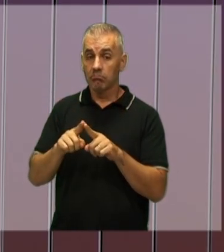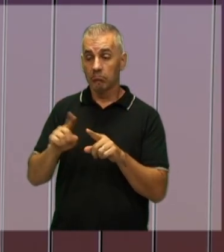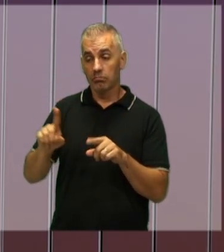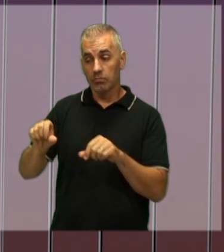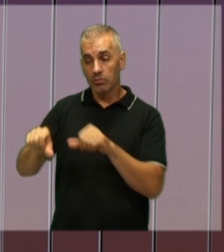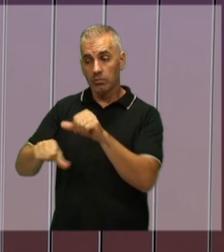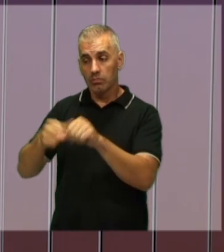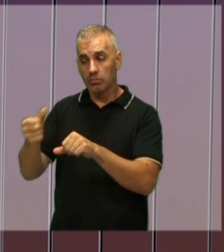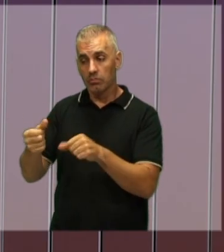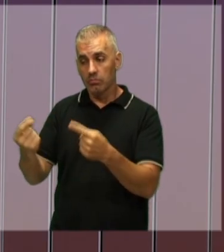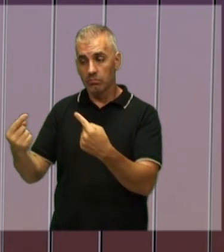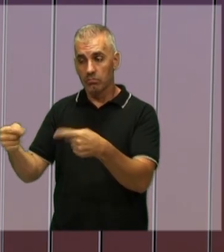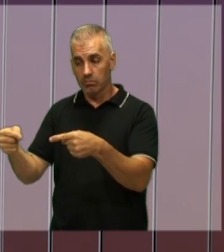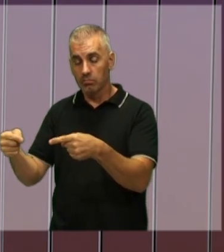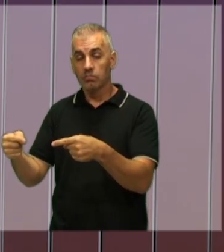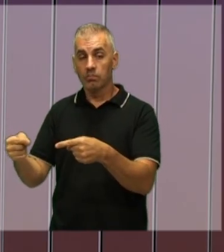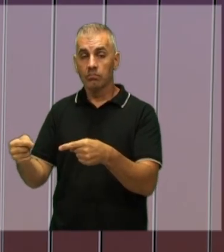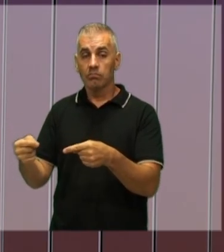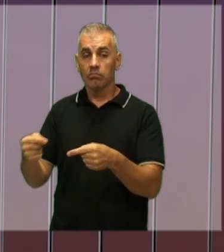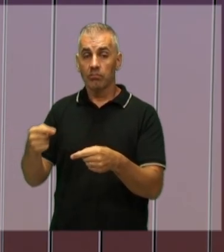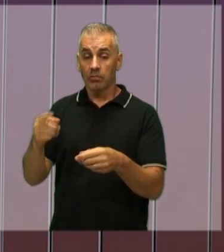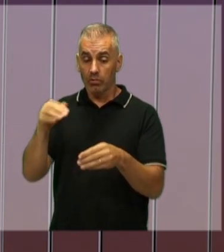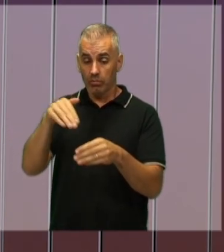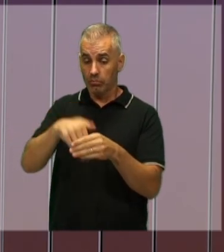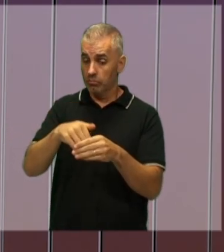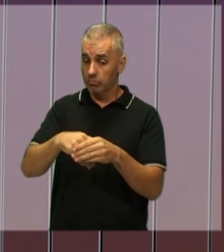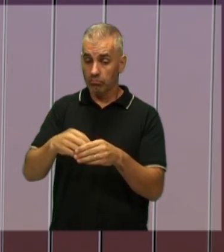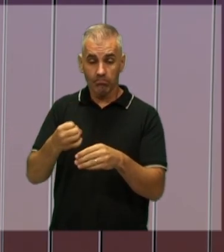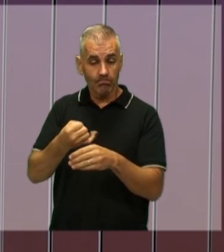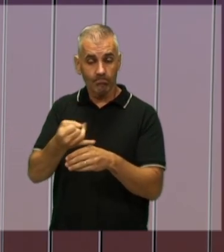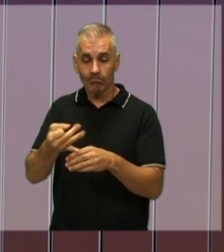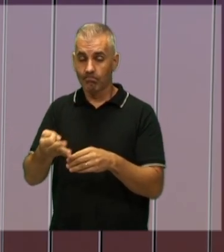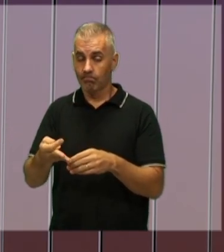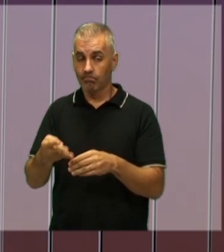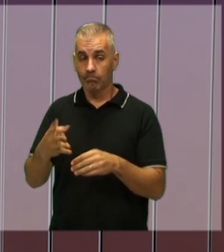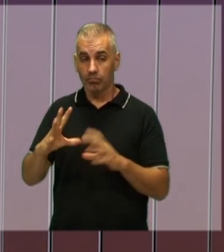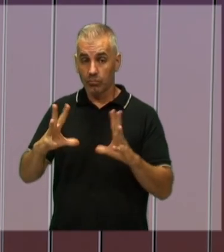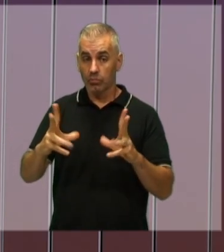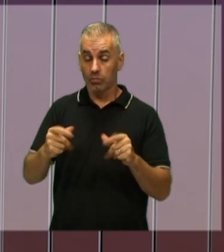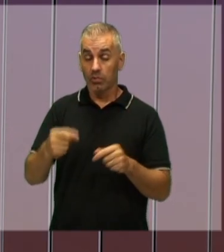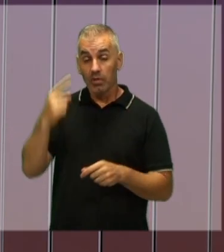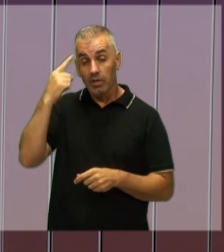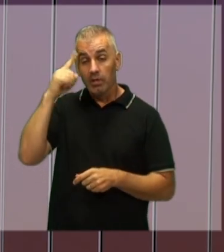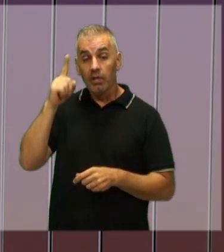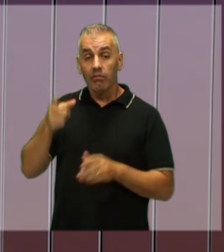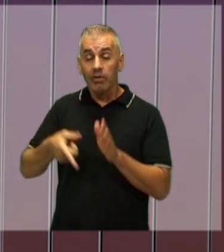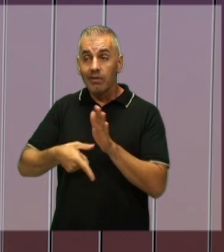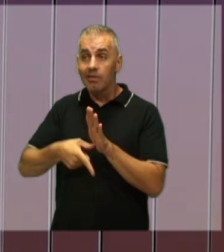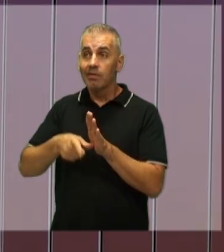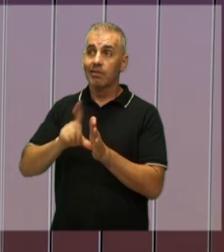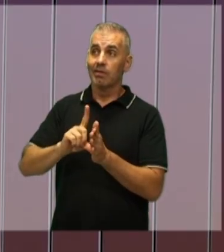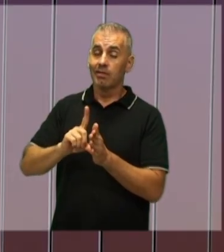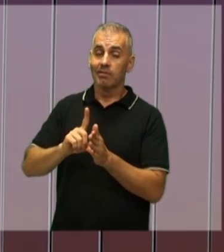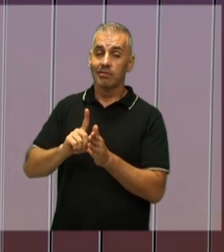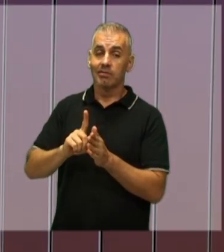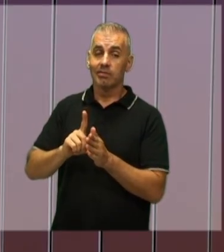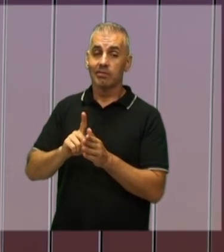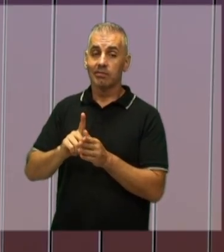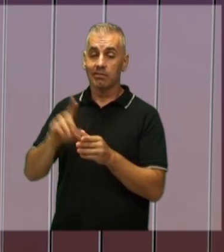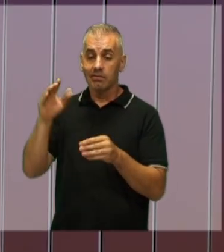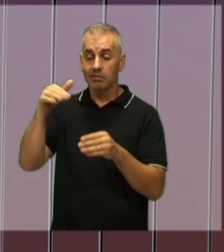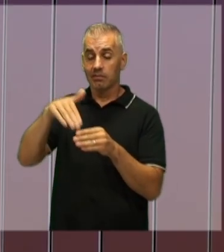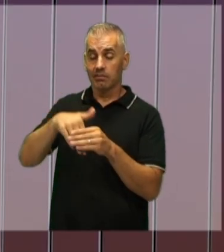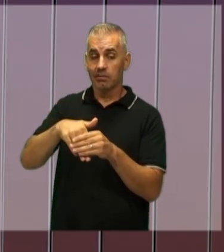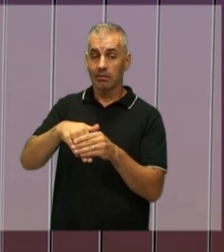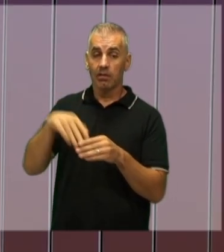porque a ideia veio mesmo antes da campanha, mesmo antes até de pretender ser